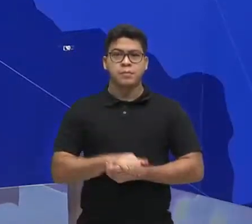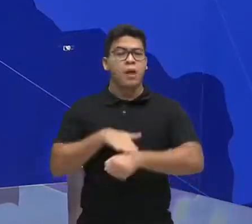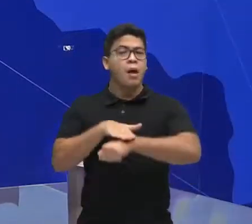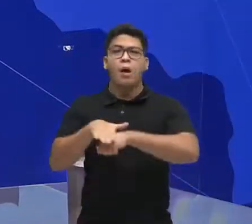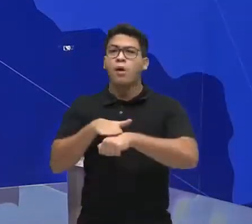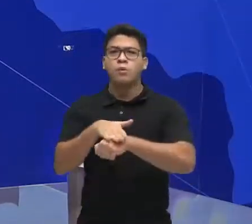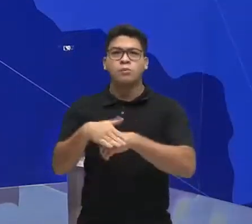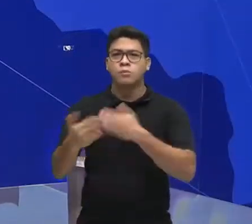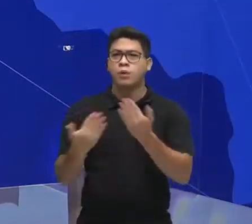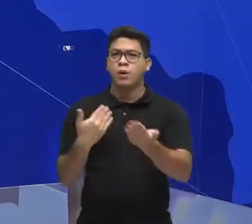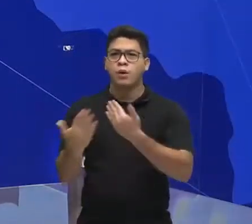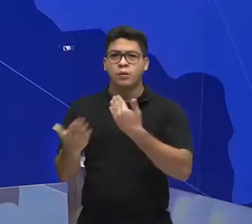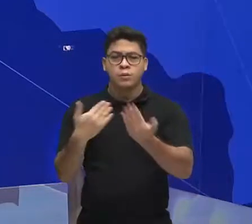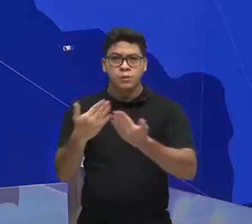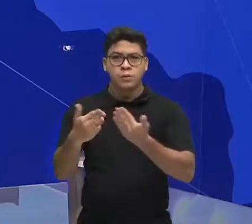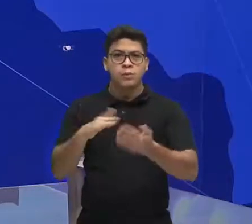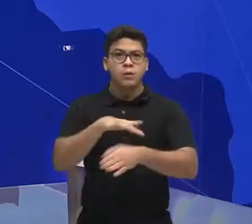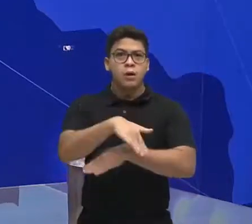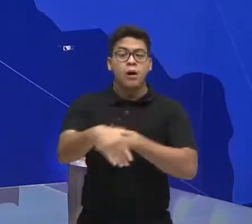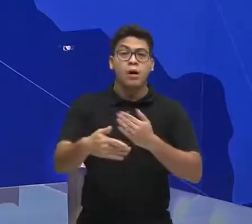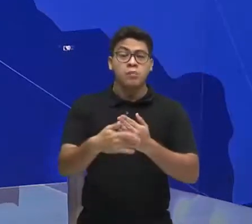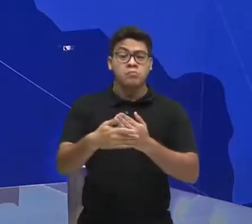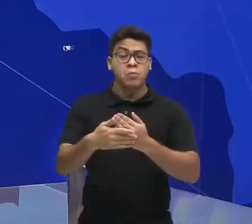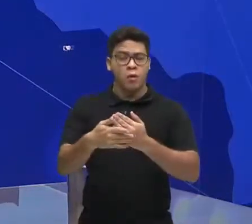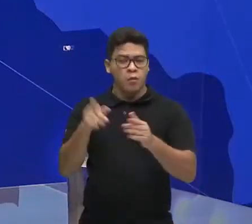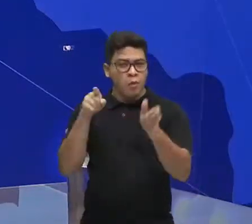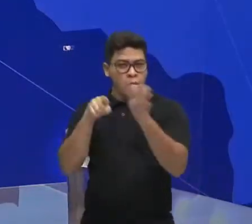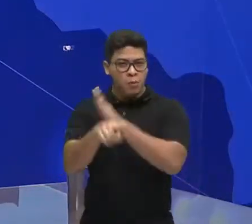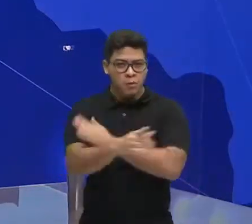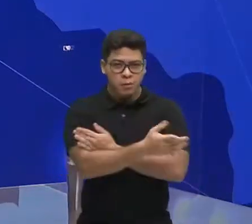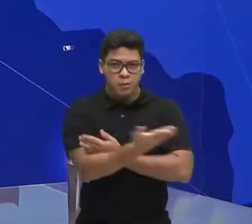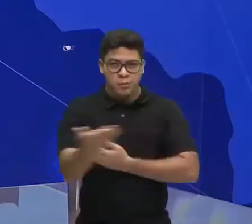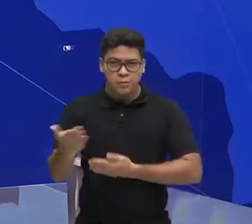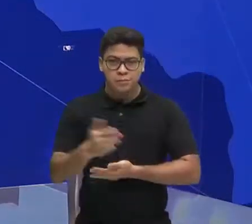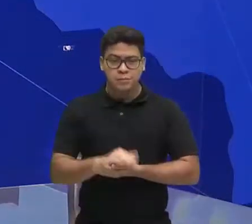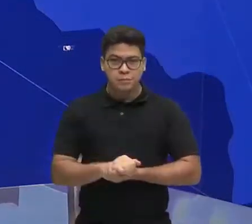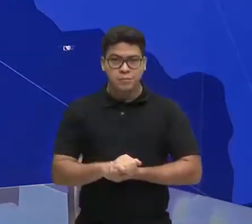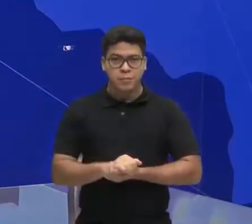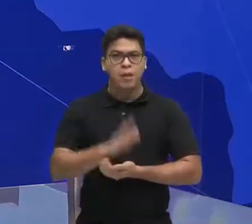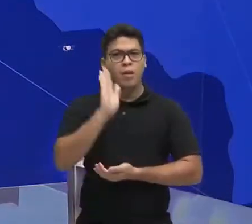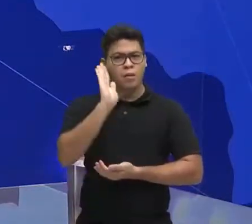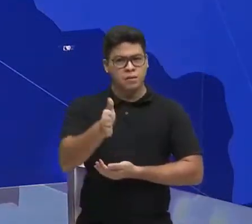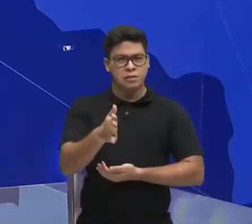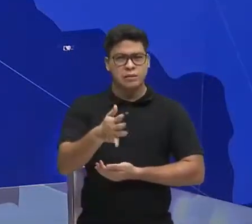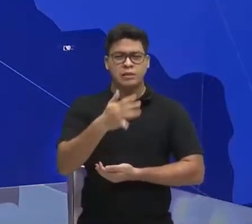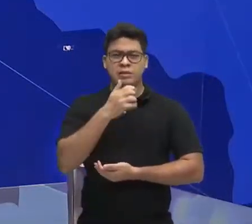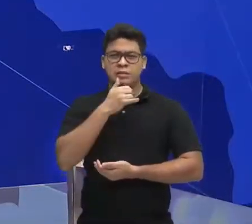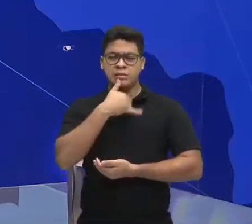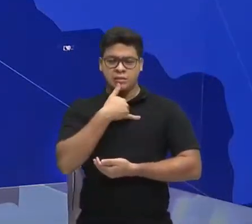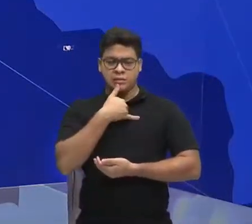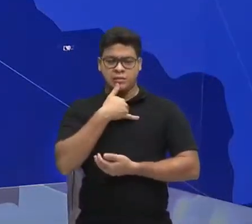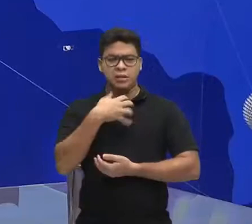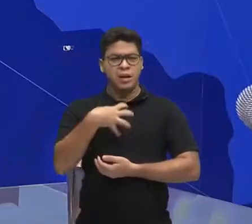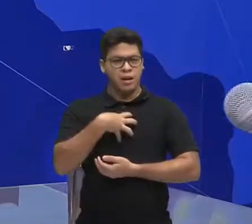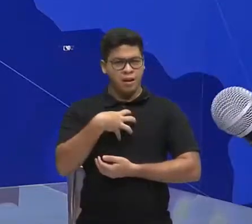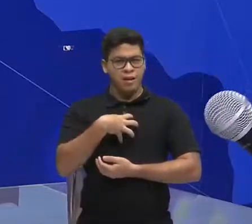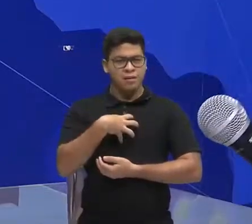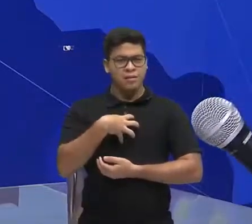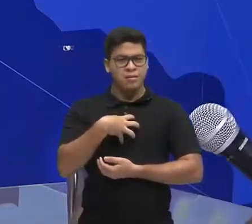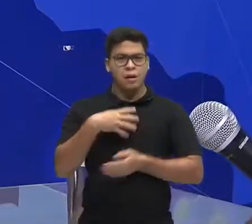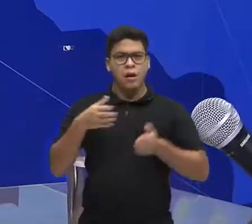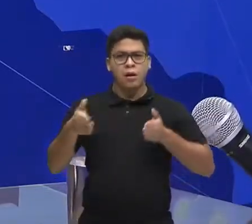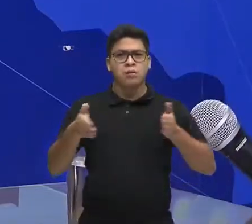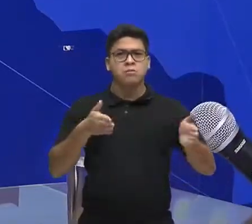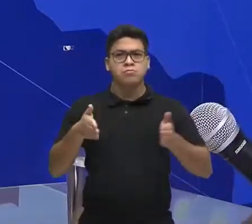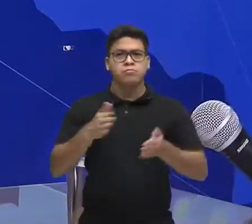isso, eu vou jogar mais uma perguntinha para você. Você já esteve triste em algum momento da vida? Você já passou por algum momento